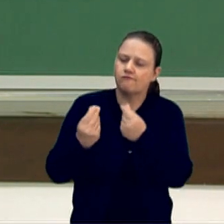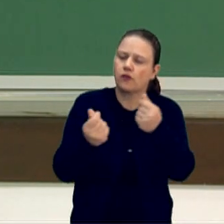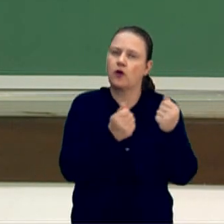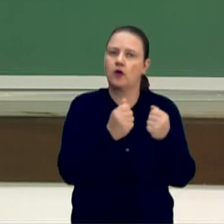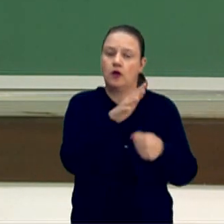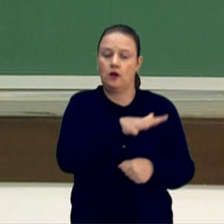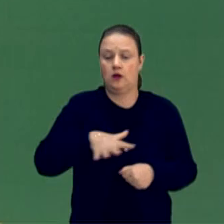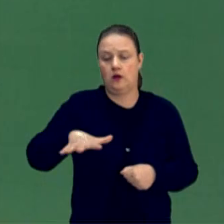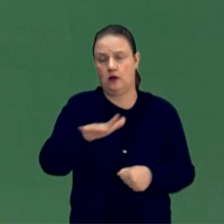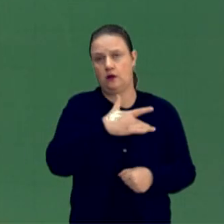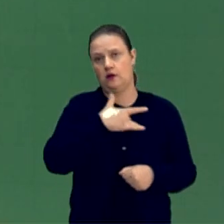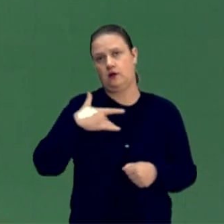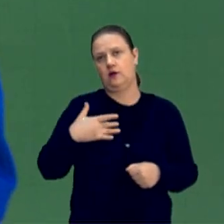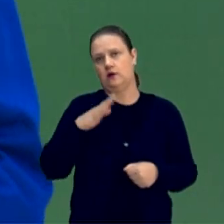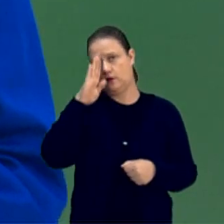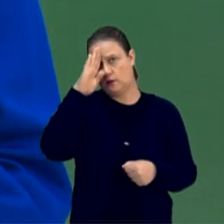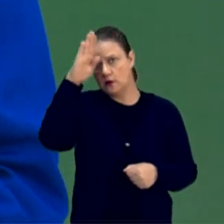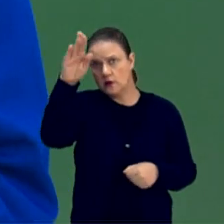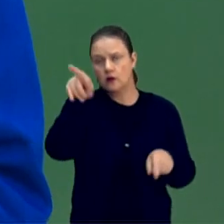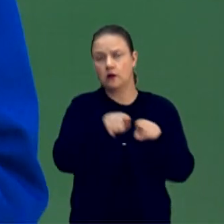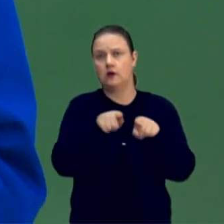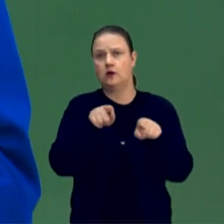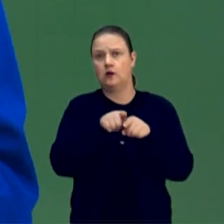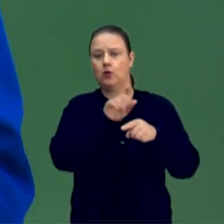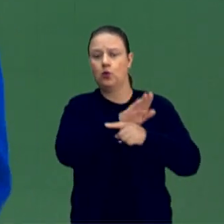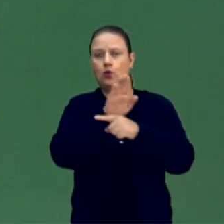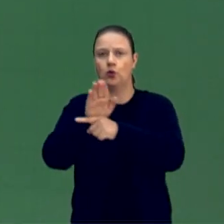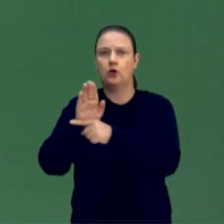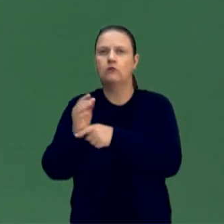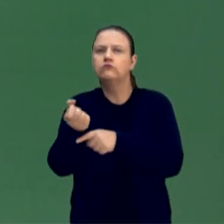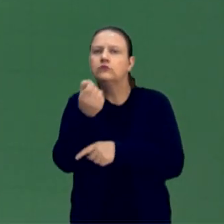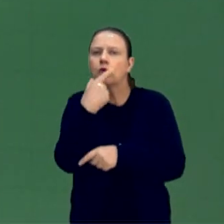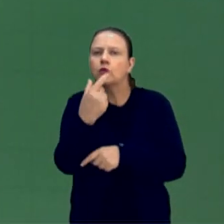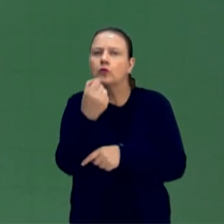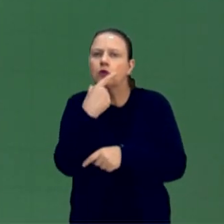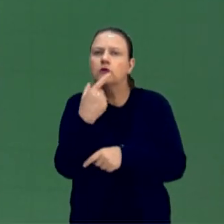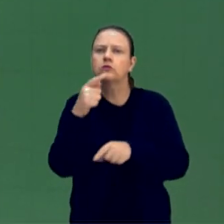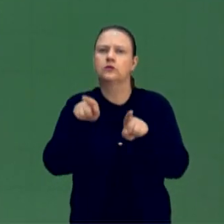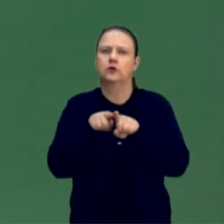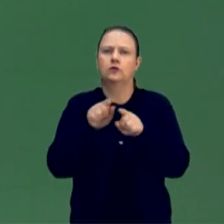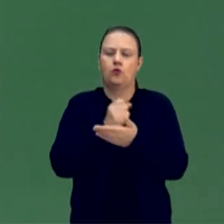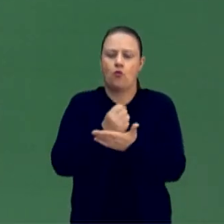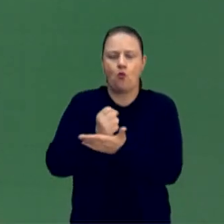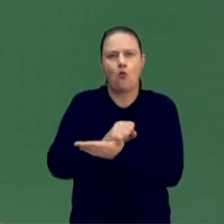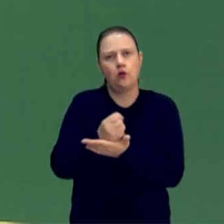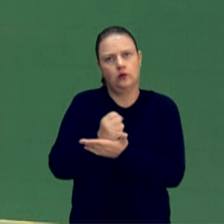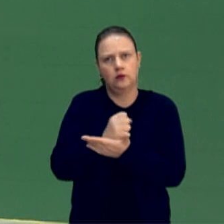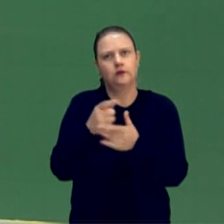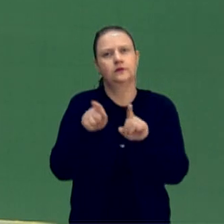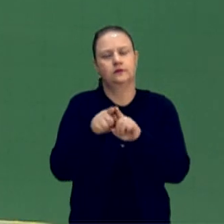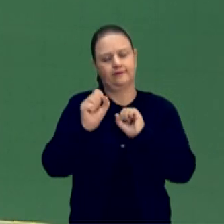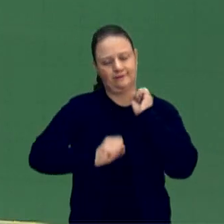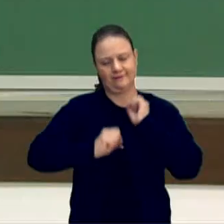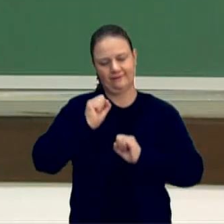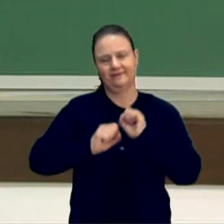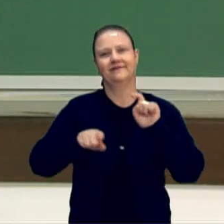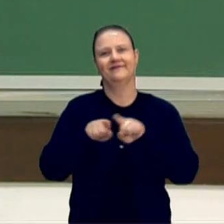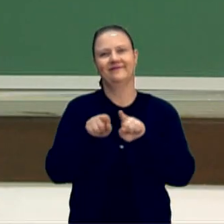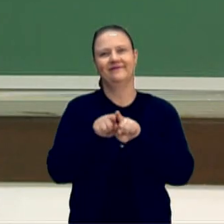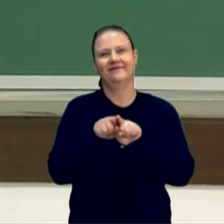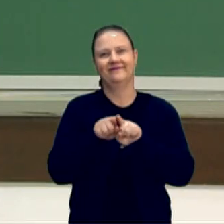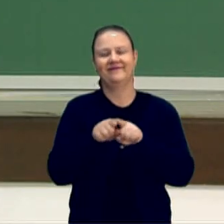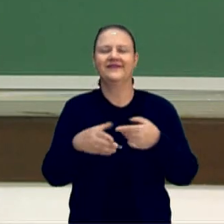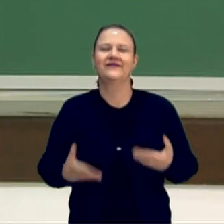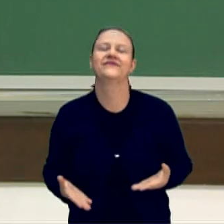saúde. E principalmente as melhorias nos medicamentos, na indústria química farmacêutica. Tá?